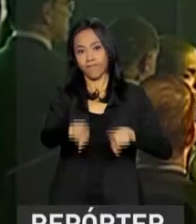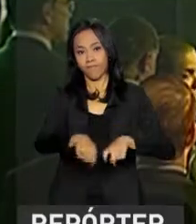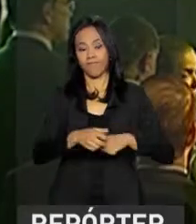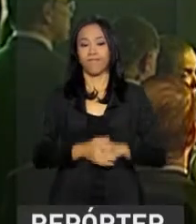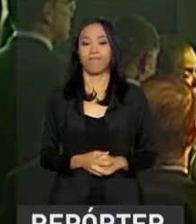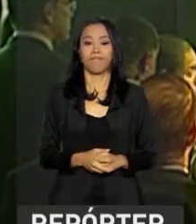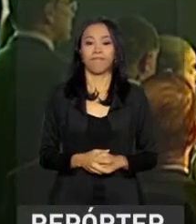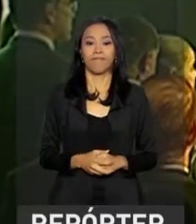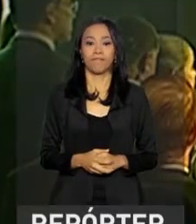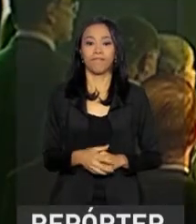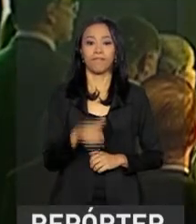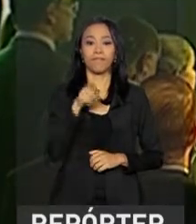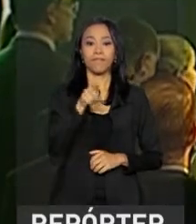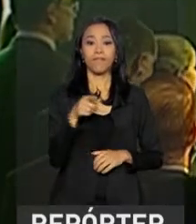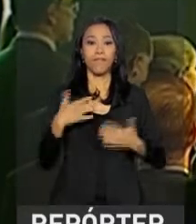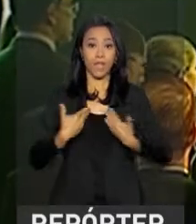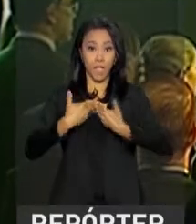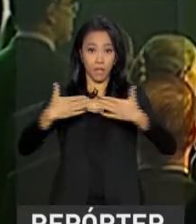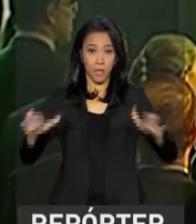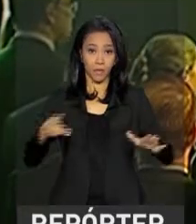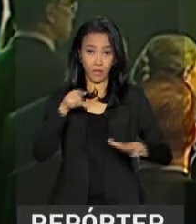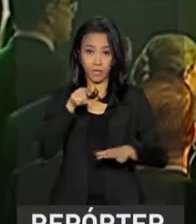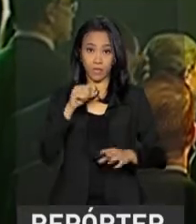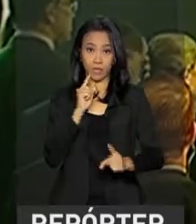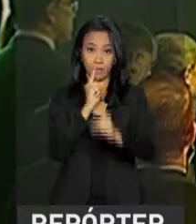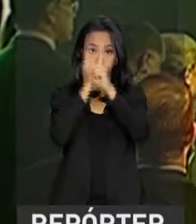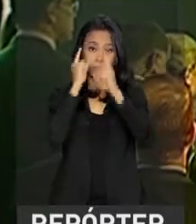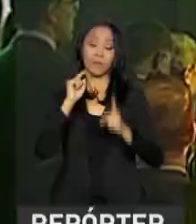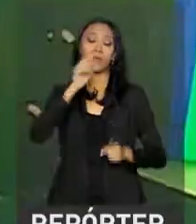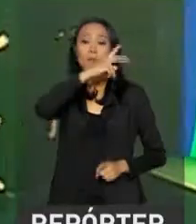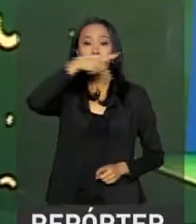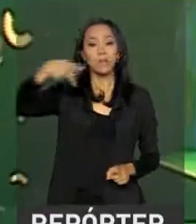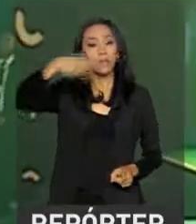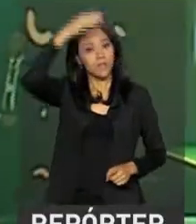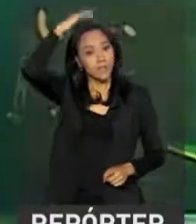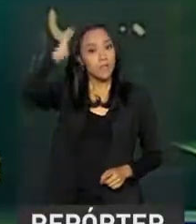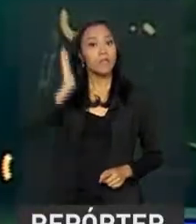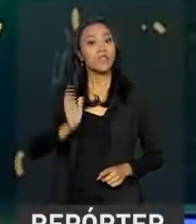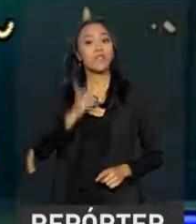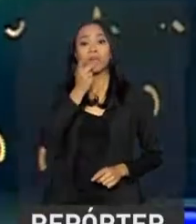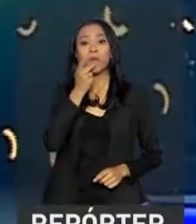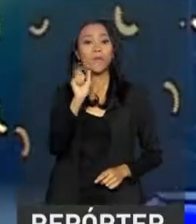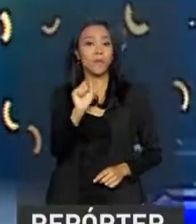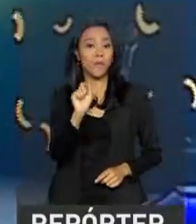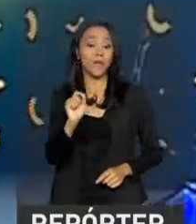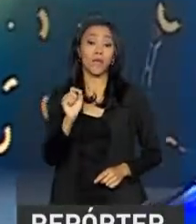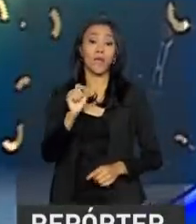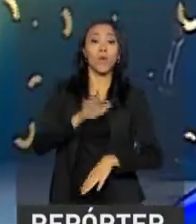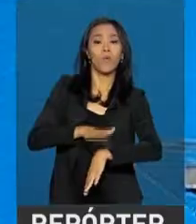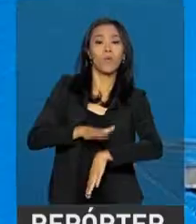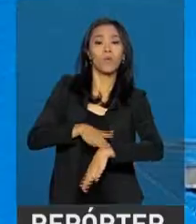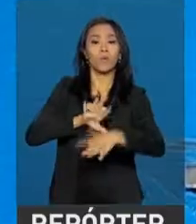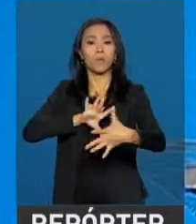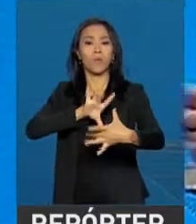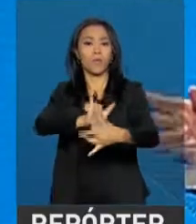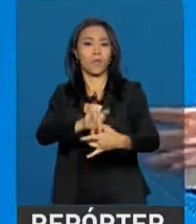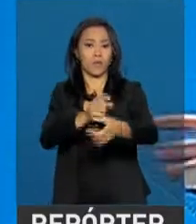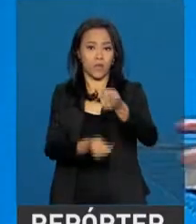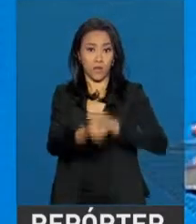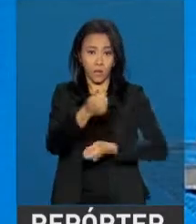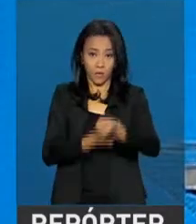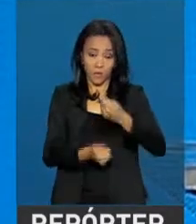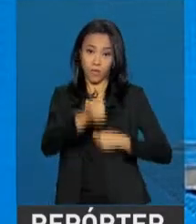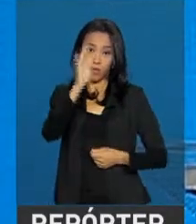na abertura do encontro o presidente michel temer falou sobre o momento da economia brasileira lembrou da